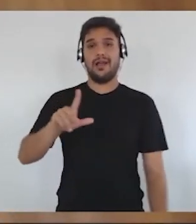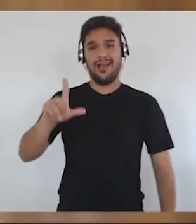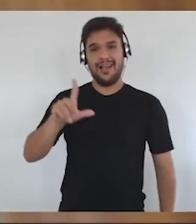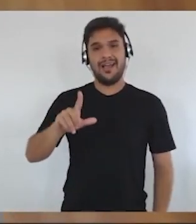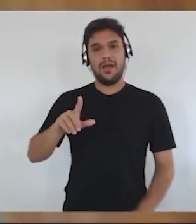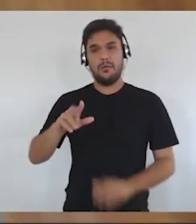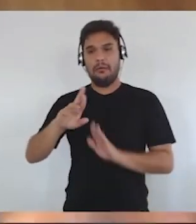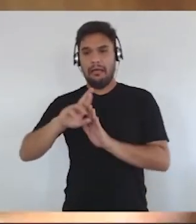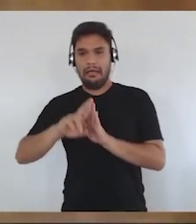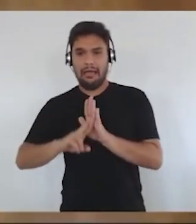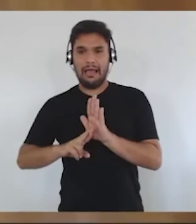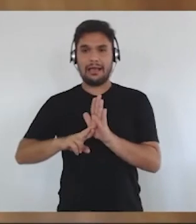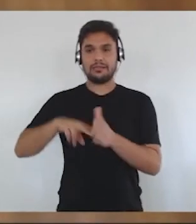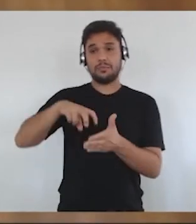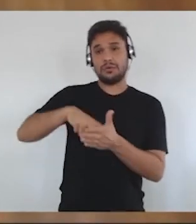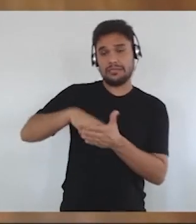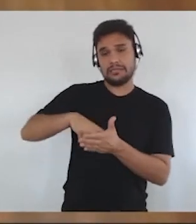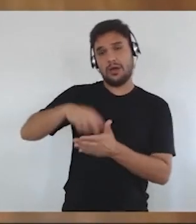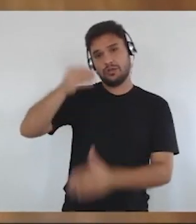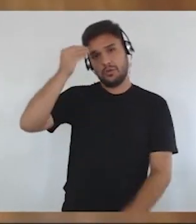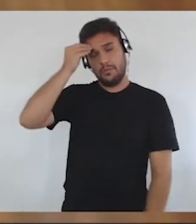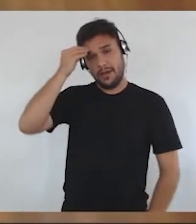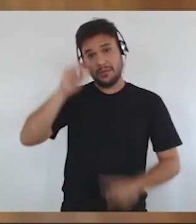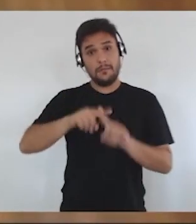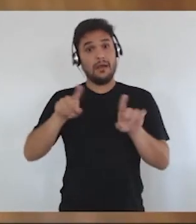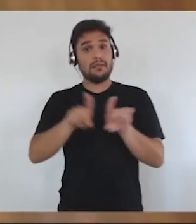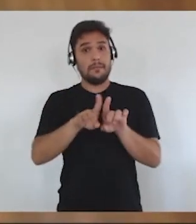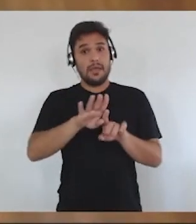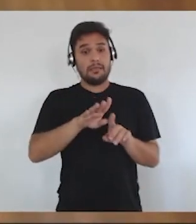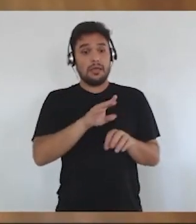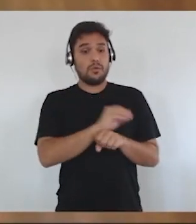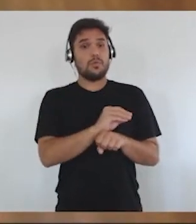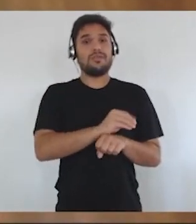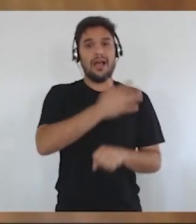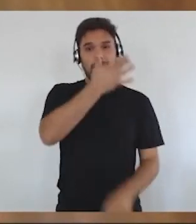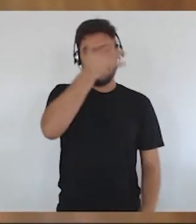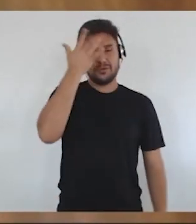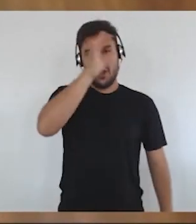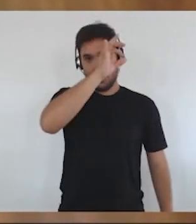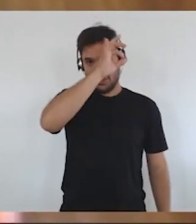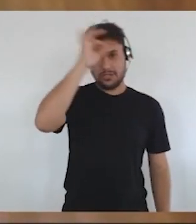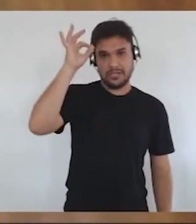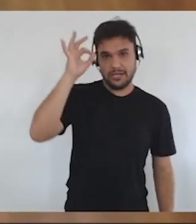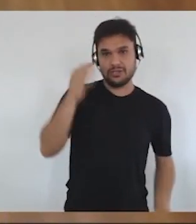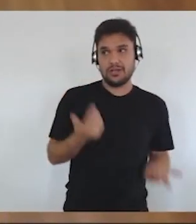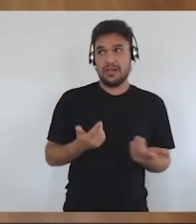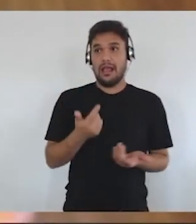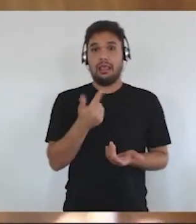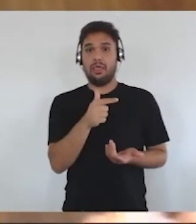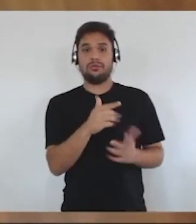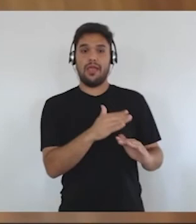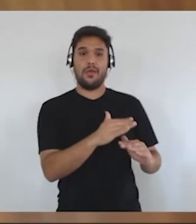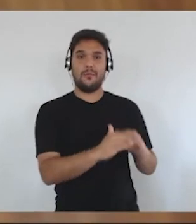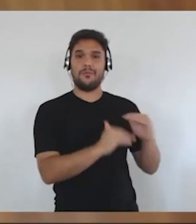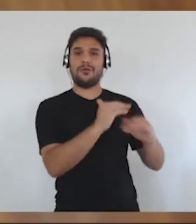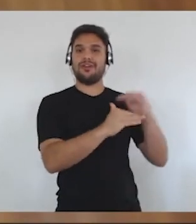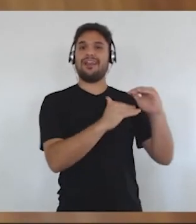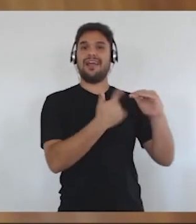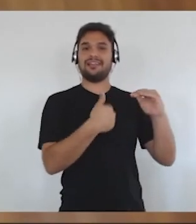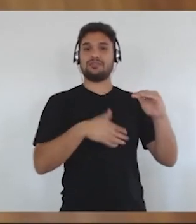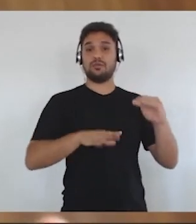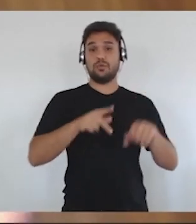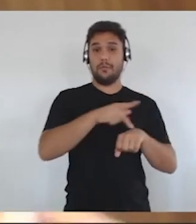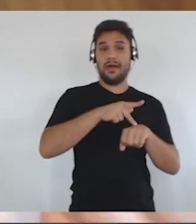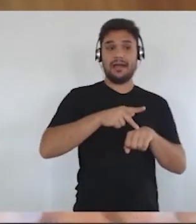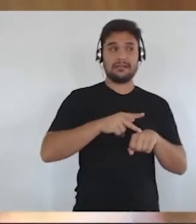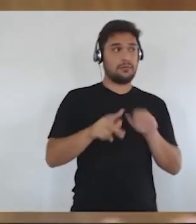de culpados, mas tem que ter uma lógica de preservação de inocentes. E não há o progresso, a consolidação do Estado